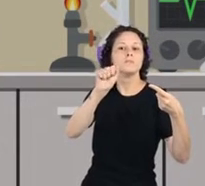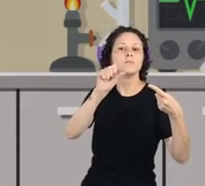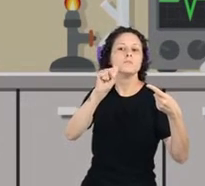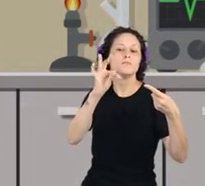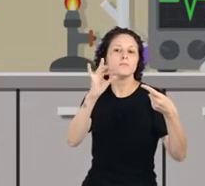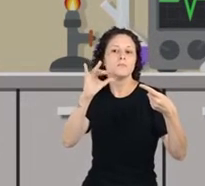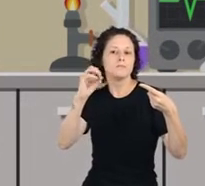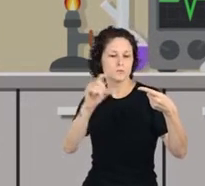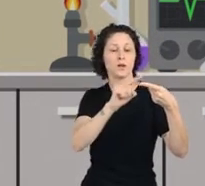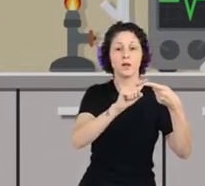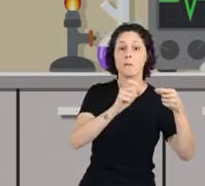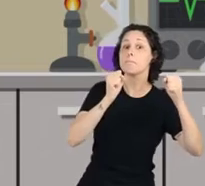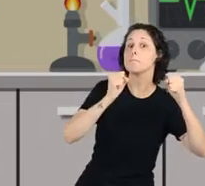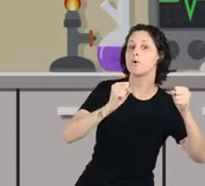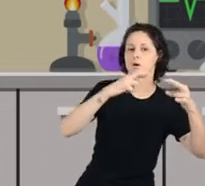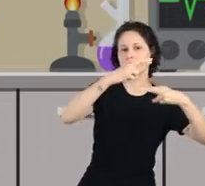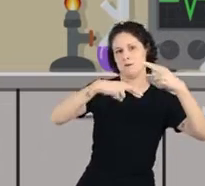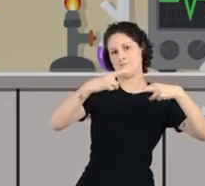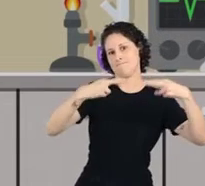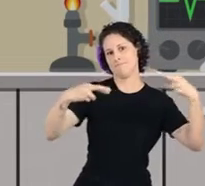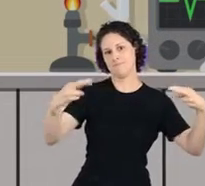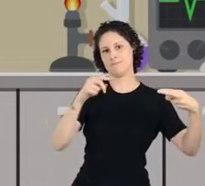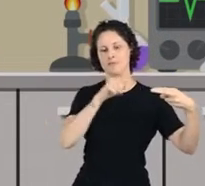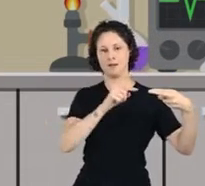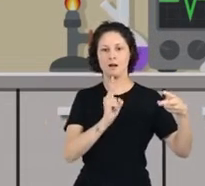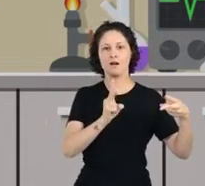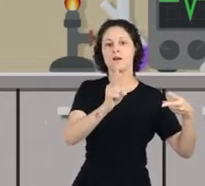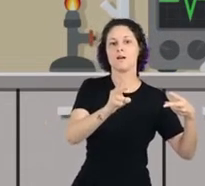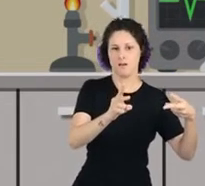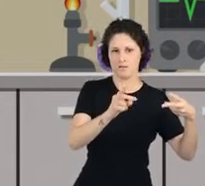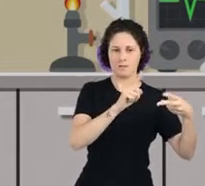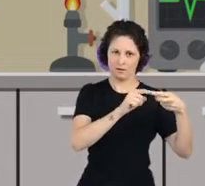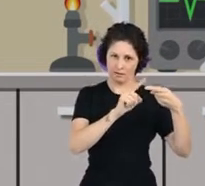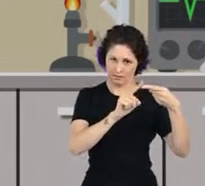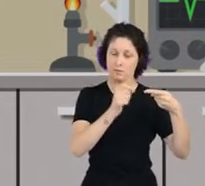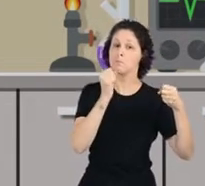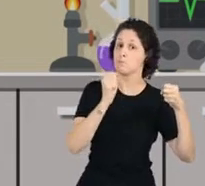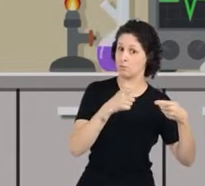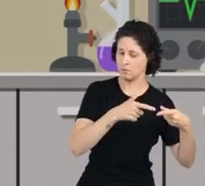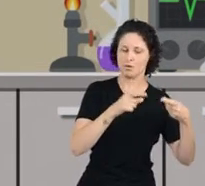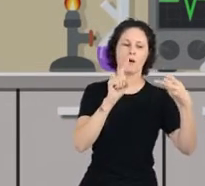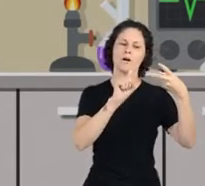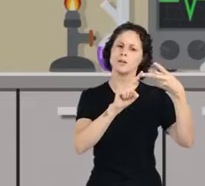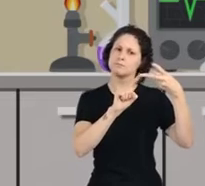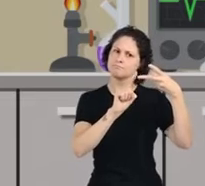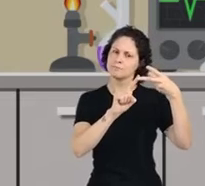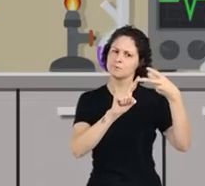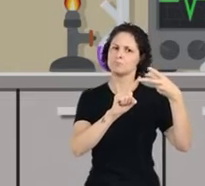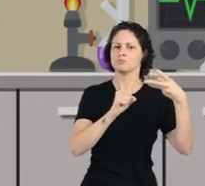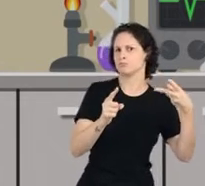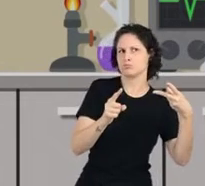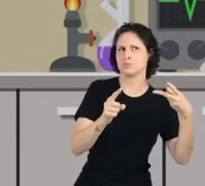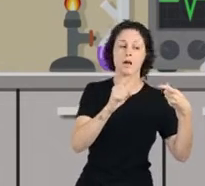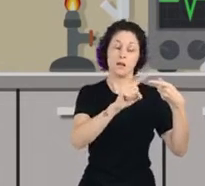ser reciclado, pois suas características não mudam quando é aquecido para formar novos objetos. Um exemplo